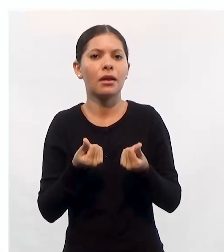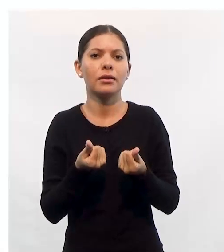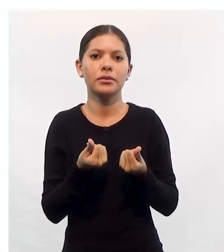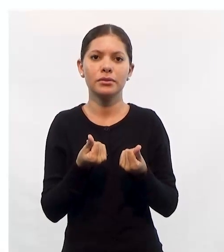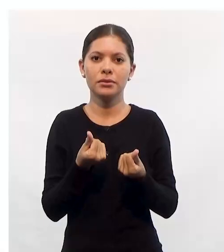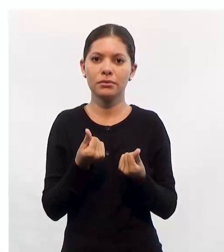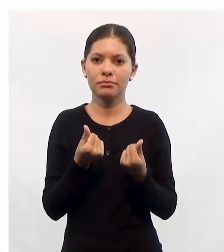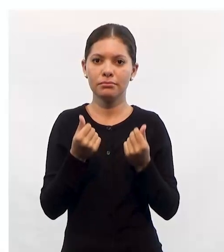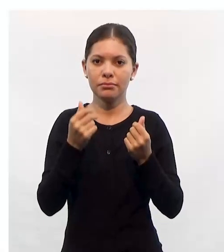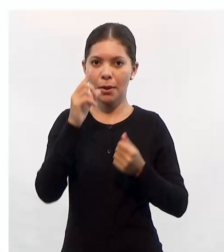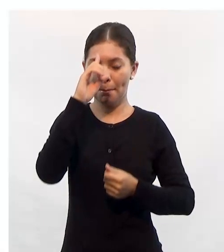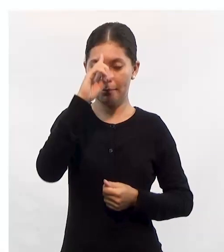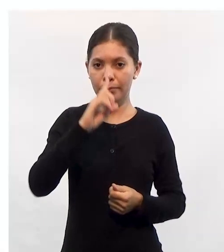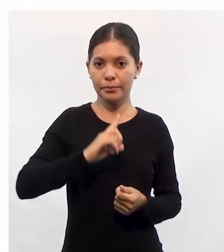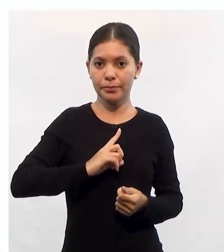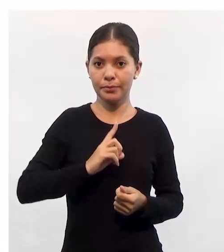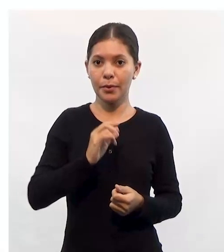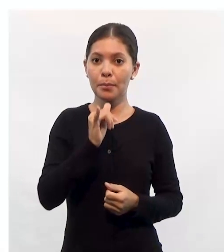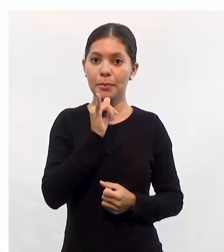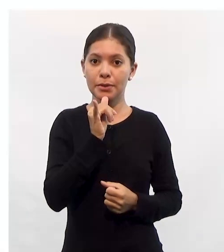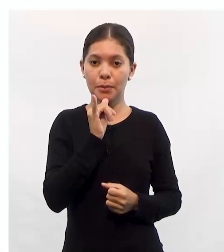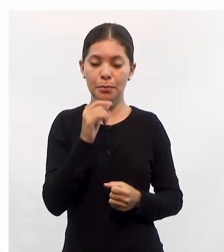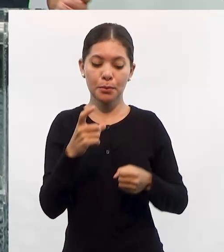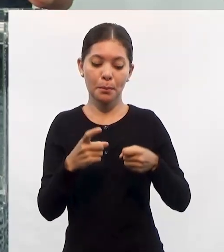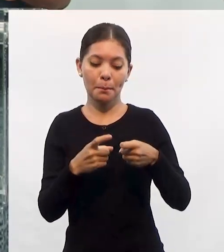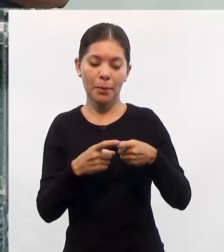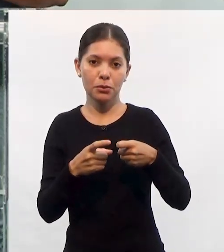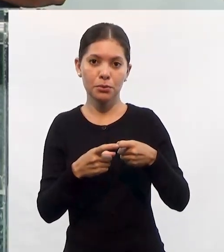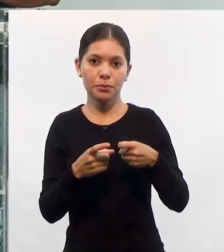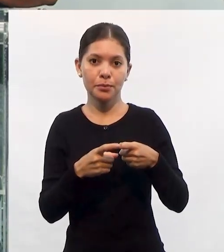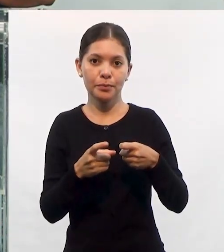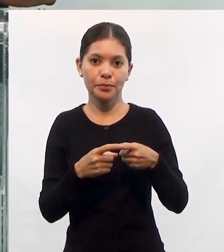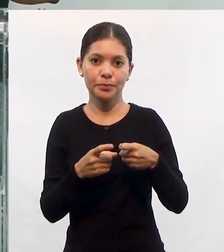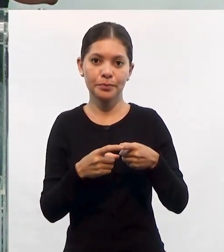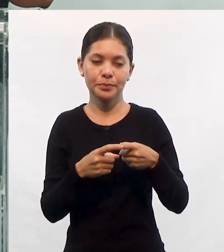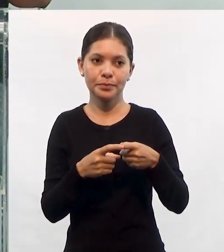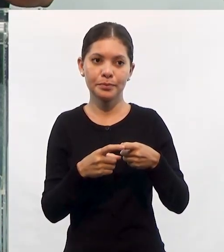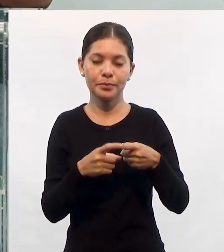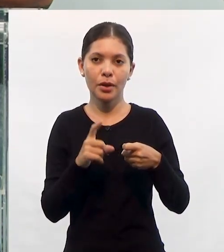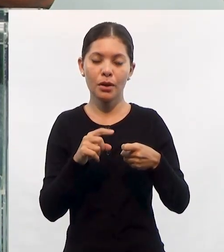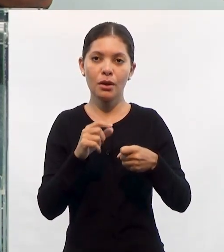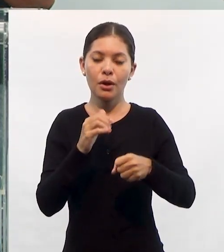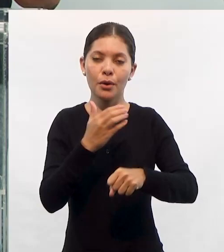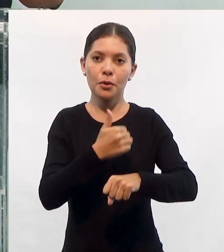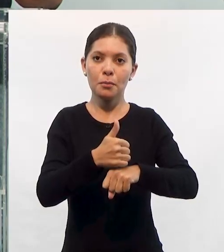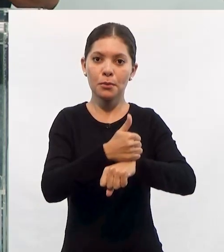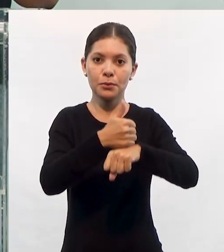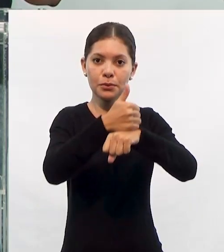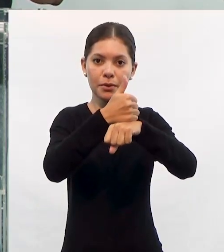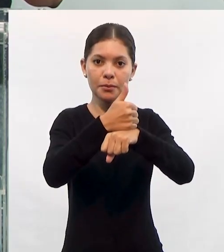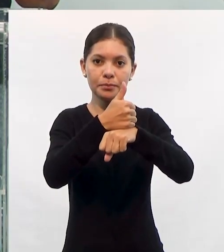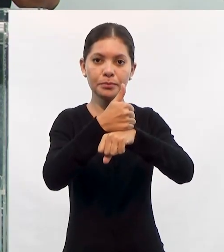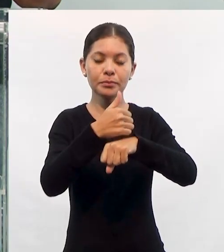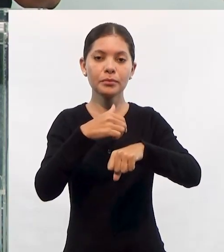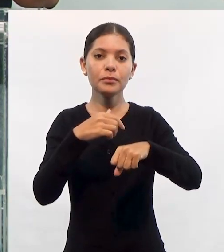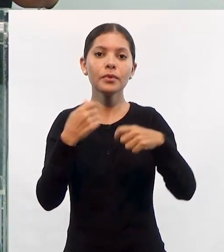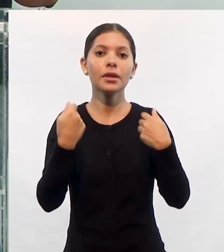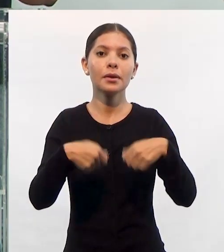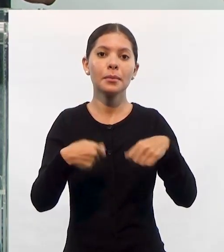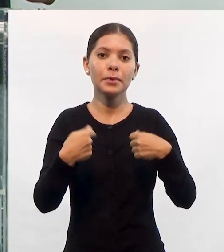pessoais. Por exemplo, um médico, ele tem a parte dele que ele tem que